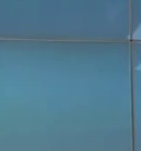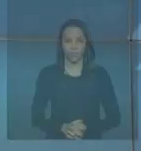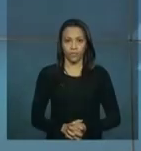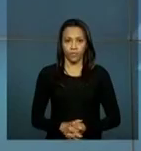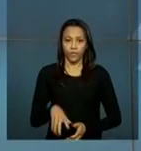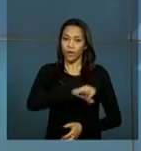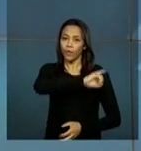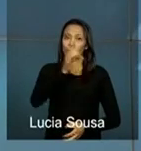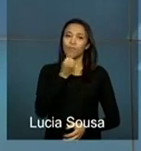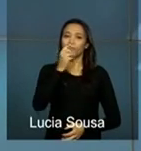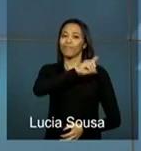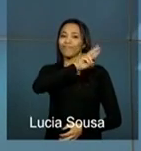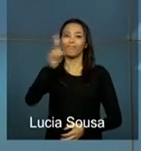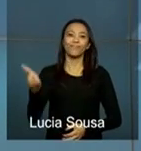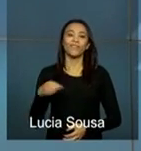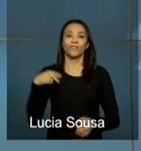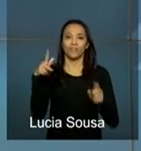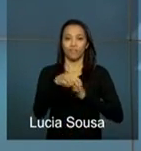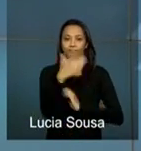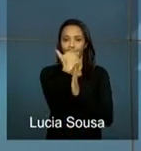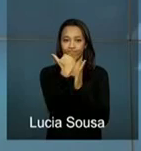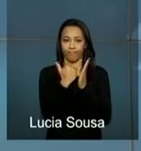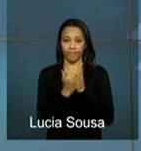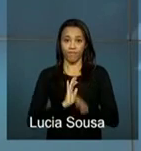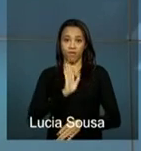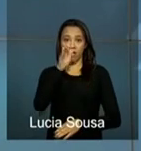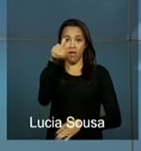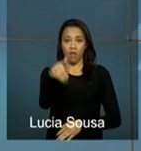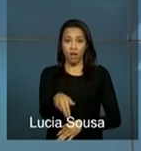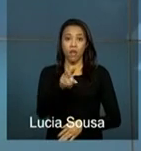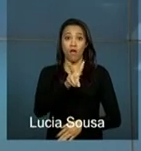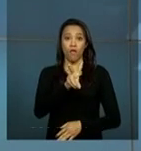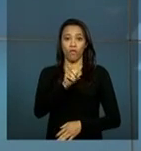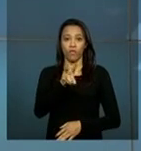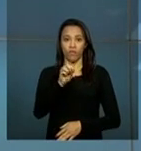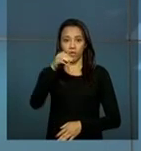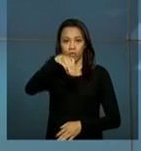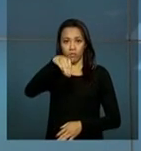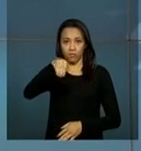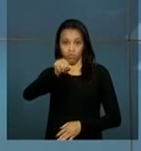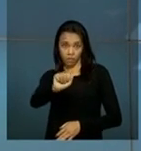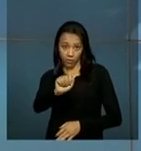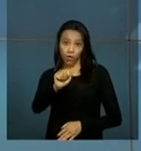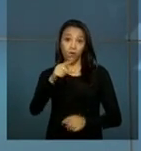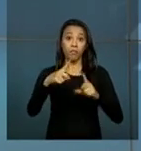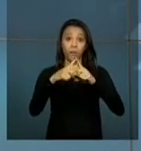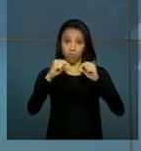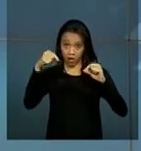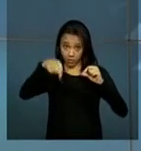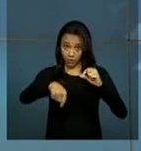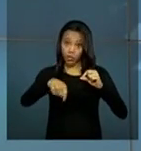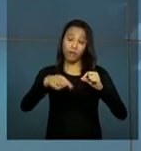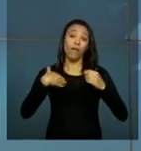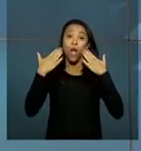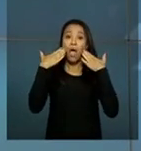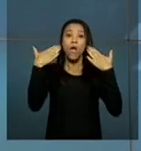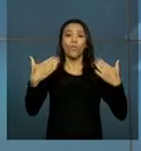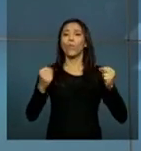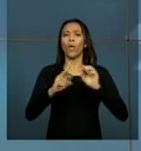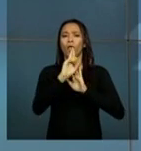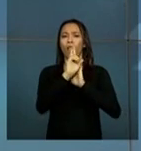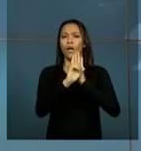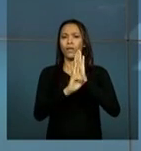Olá, bom dia. Interrompemos a programação para ir ao vivo ao Ministério do Meio Ambiente em Brasília, onde vai ser apresentado o